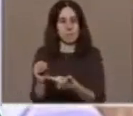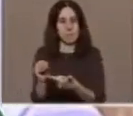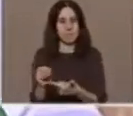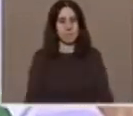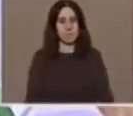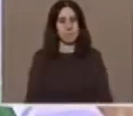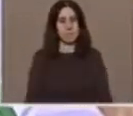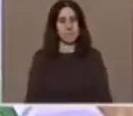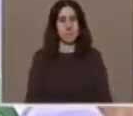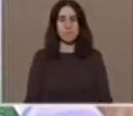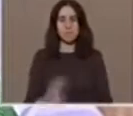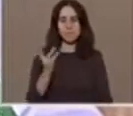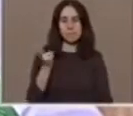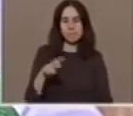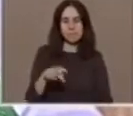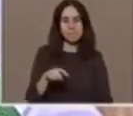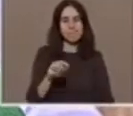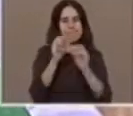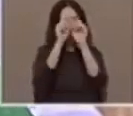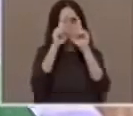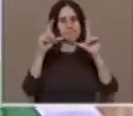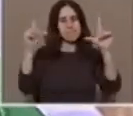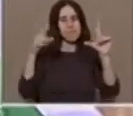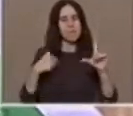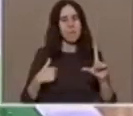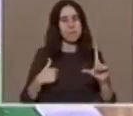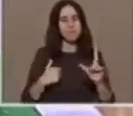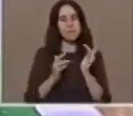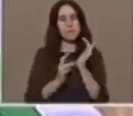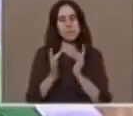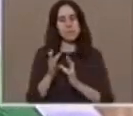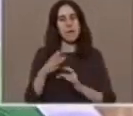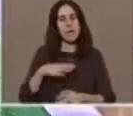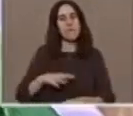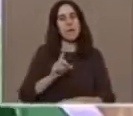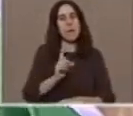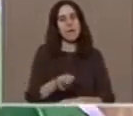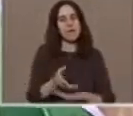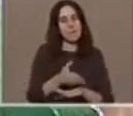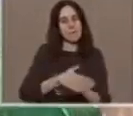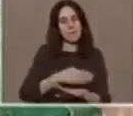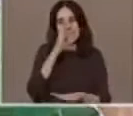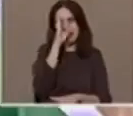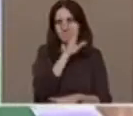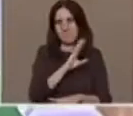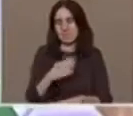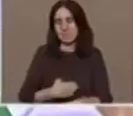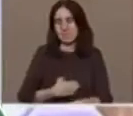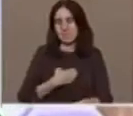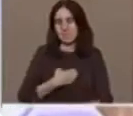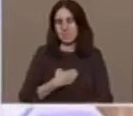acontecimento pascal, percebemos melhor o sinal de Jesus e antevemos o seu pleno